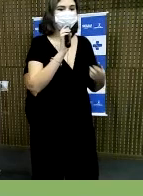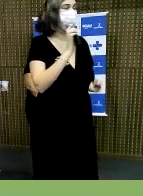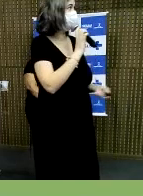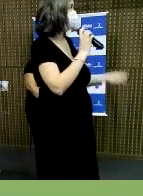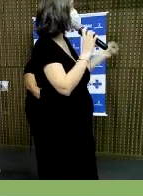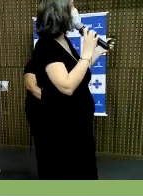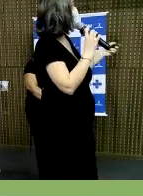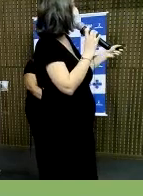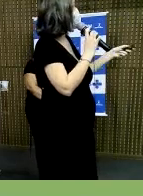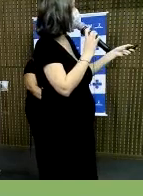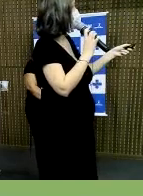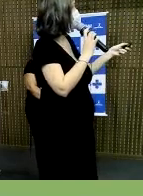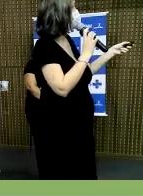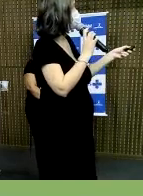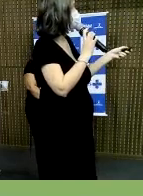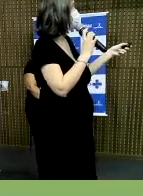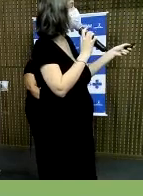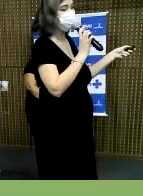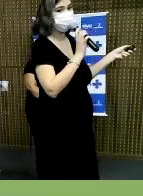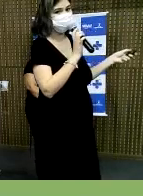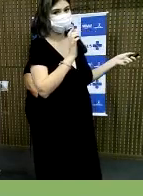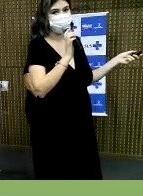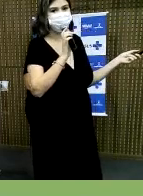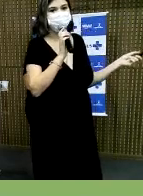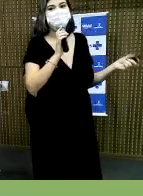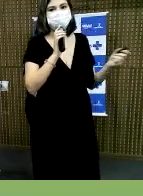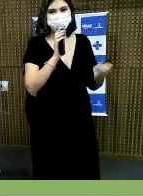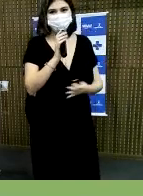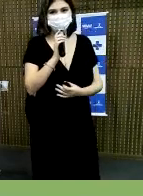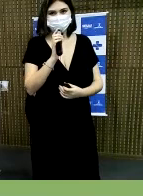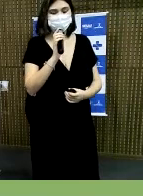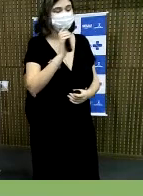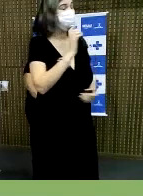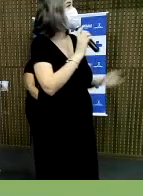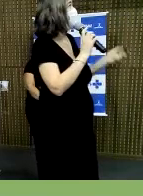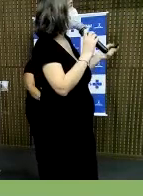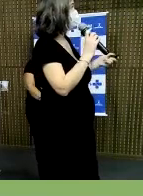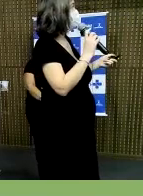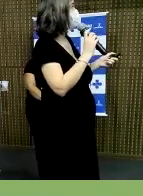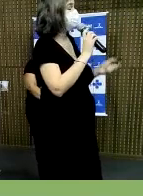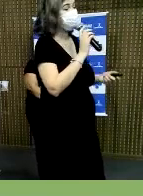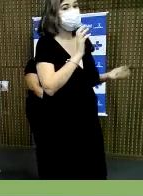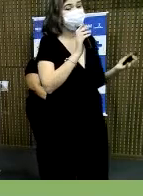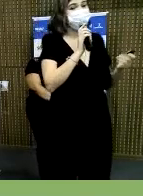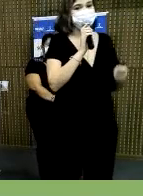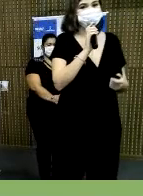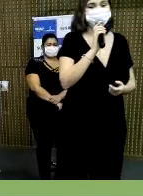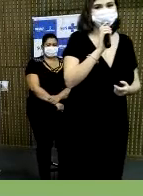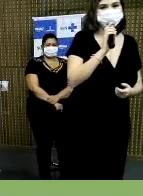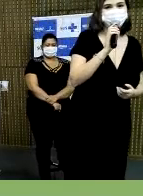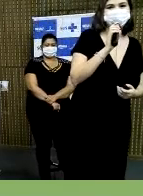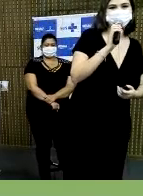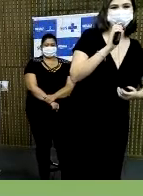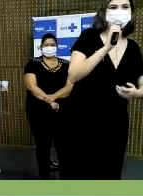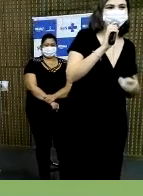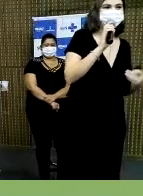fazer campanhas. Este ano, nós tivemos 2 amputações na nossa unidade, levando em consideração que uma dessas